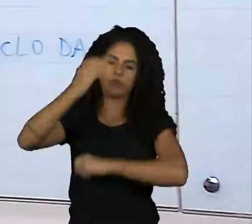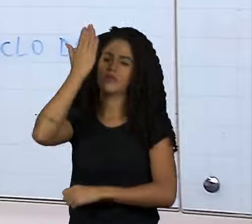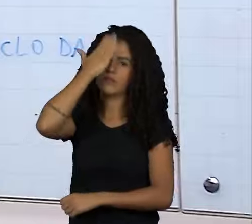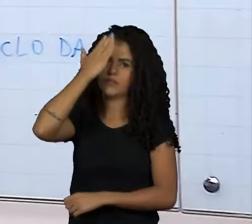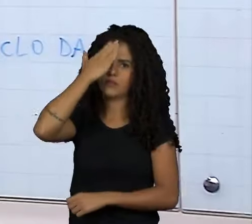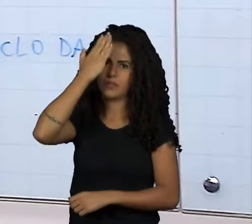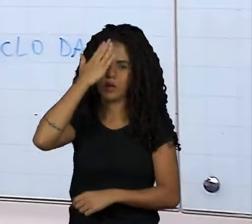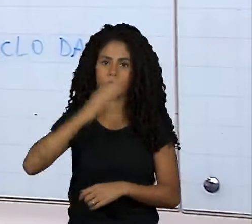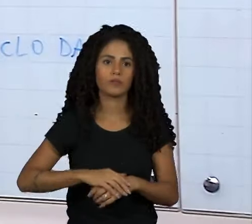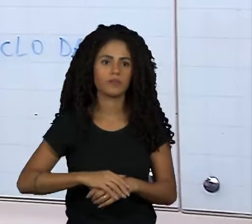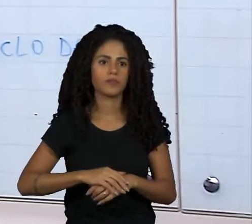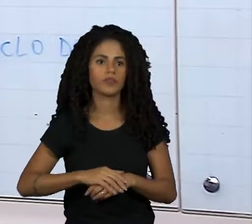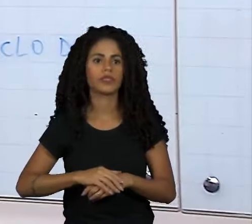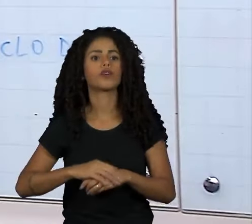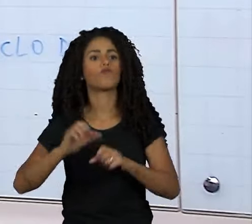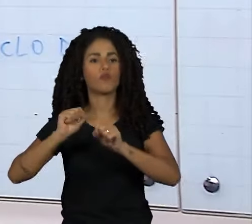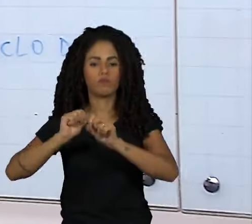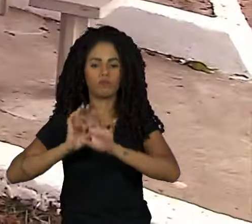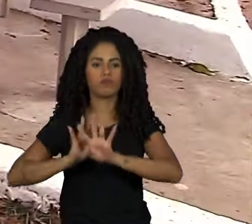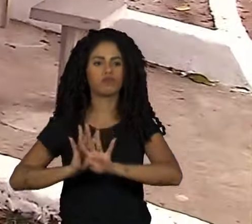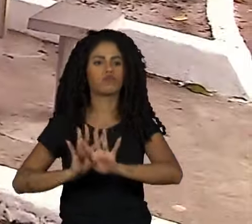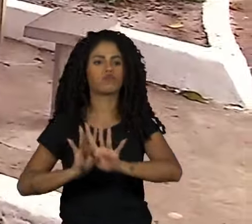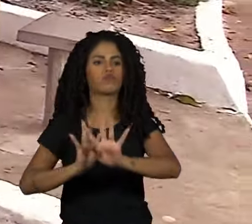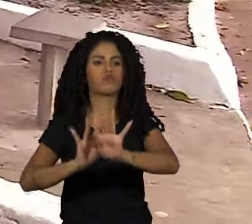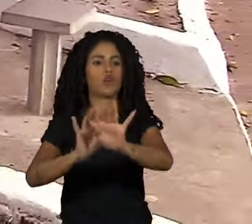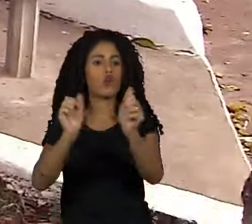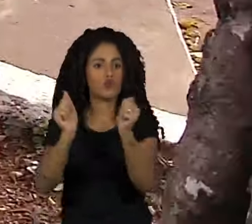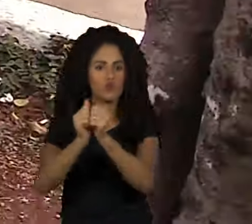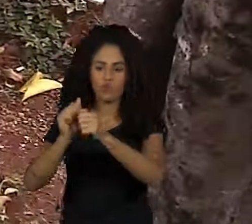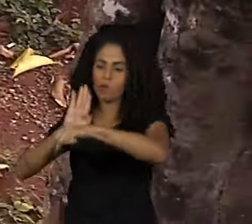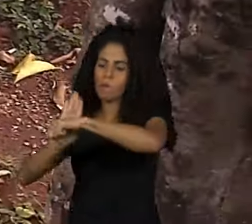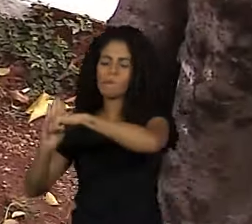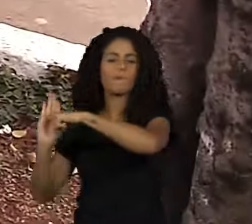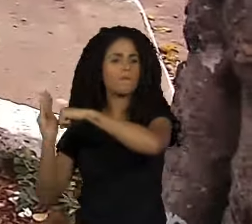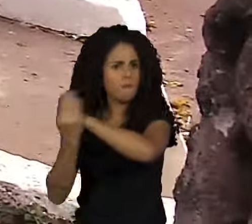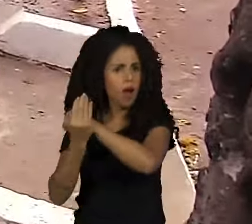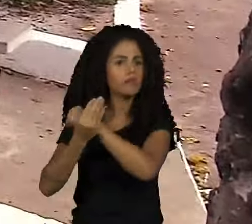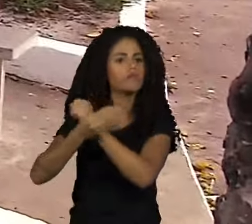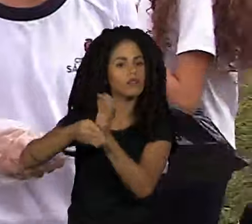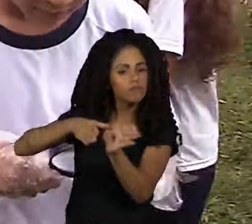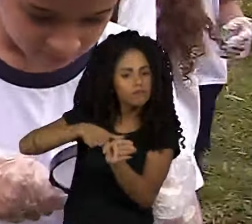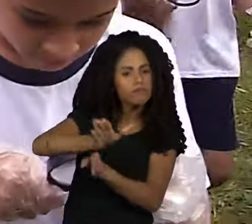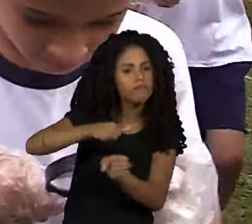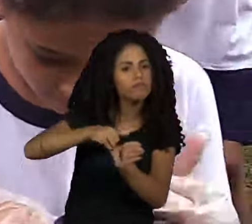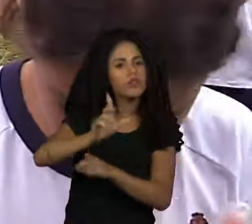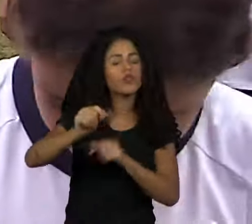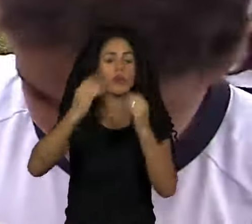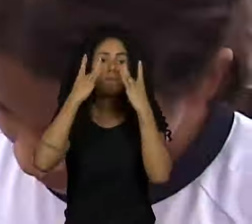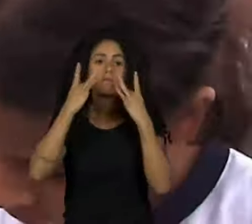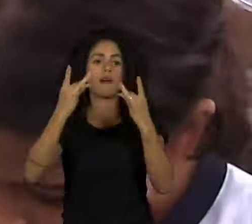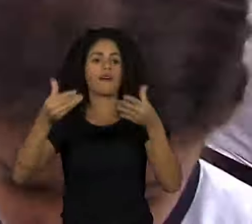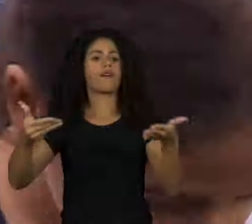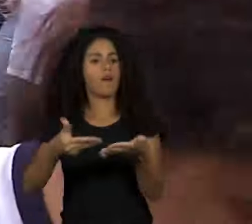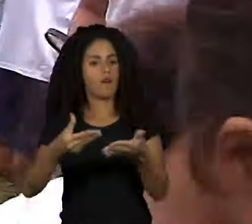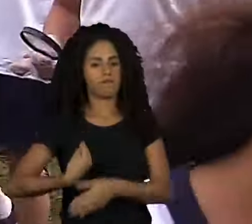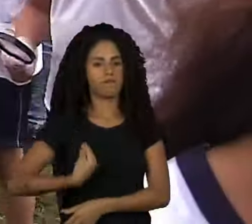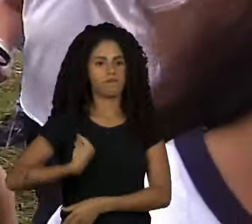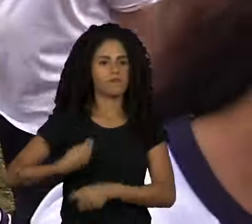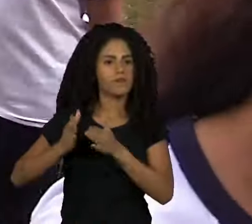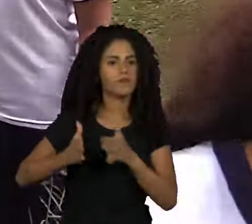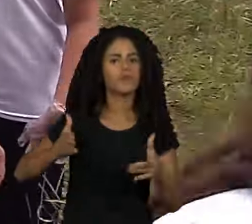Hoje foi um mutirão, né? Foi feito com a comunidade para poder orientar e alertar sobre a situação que nós estamos vivenciando.